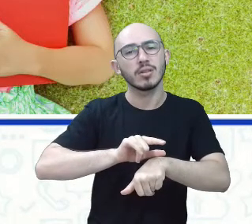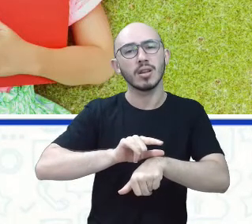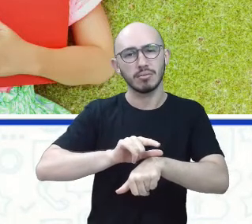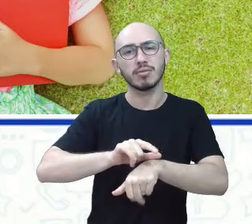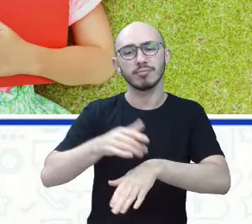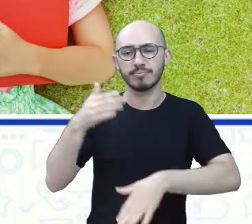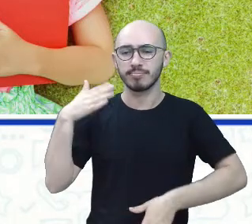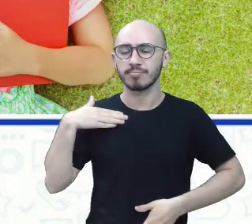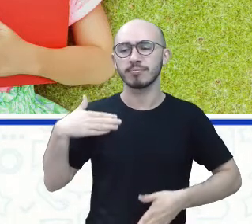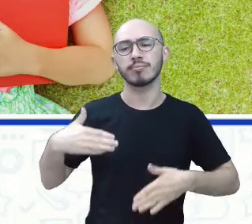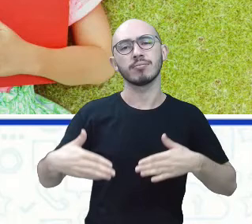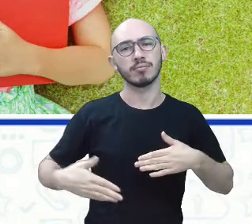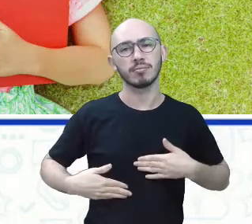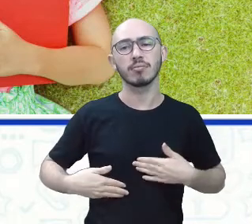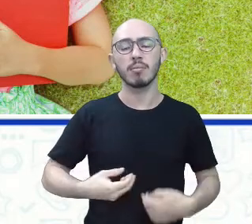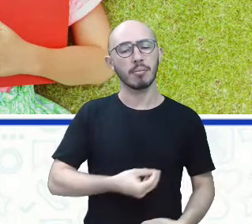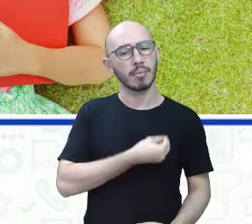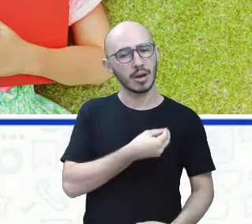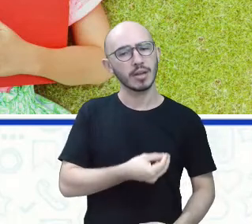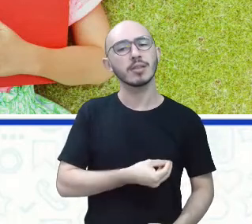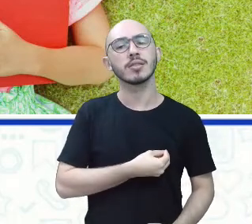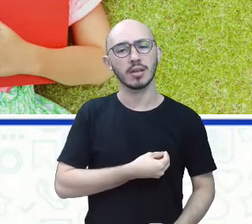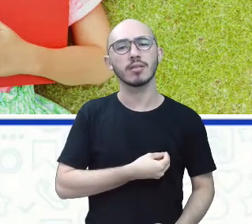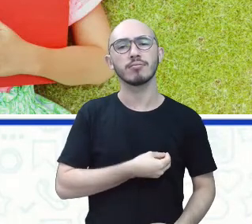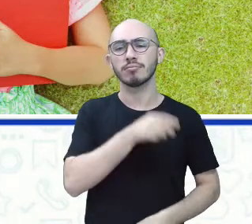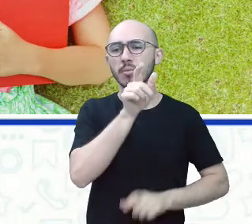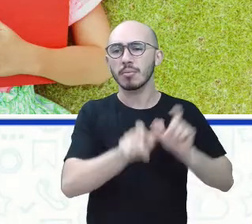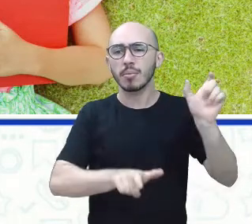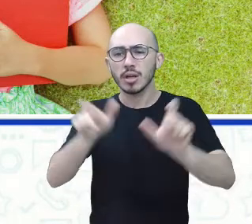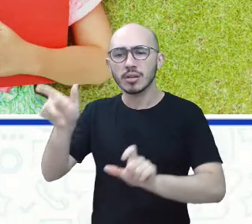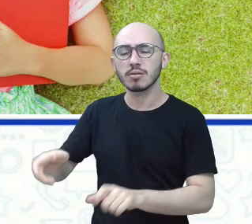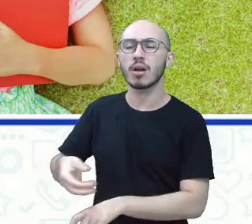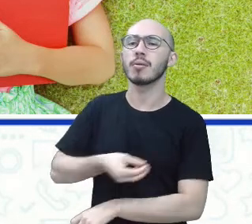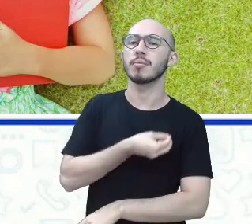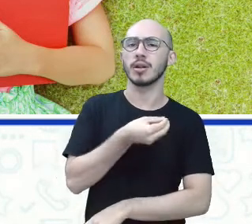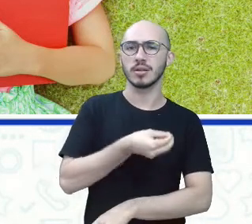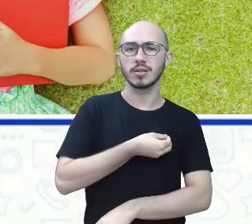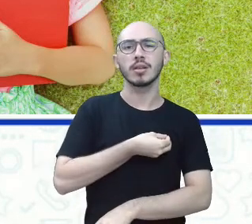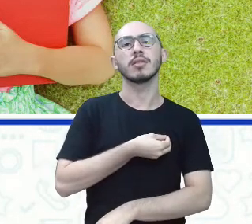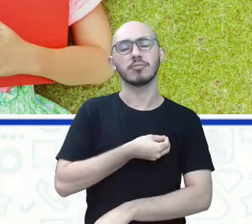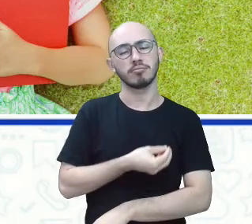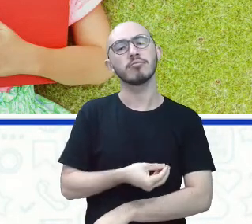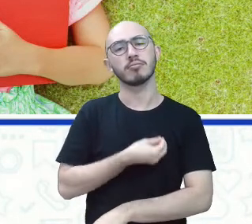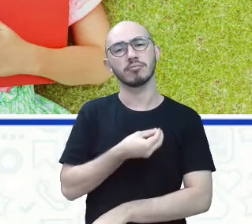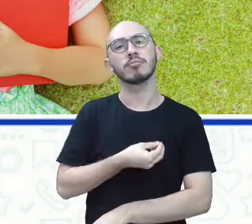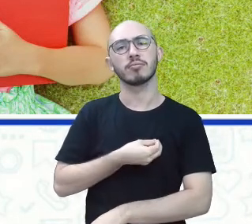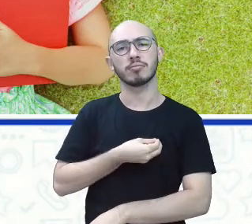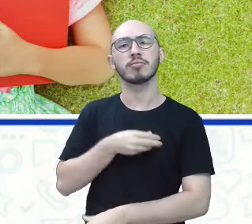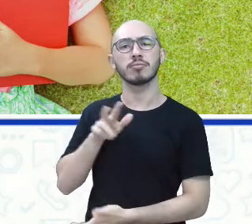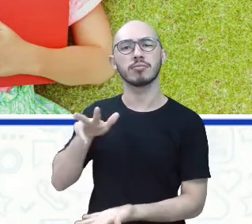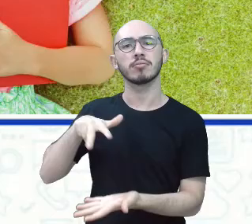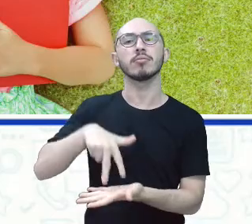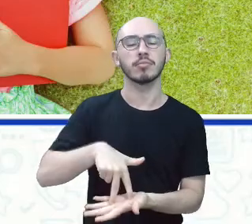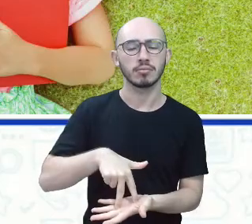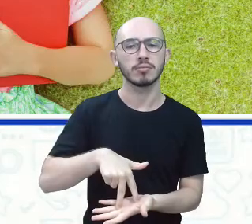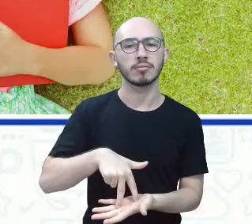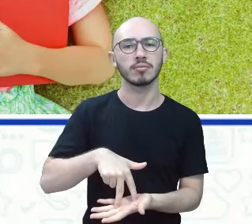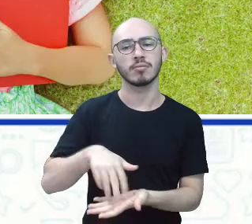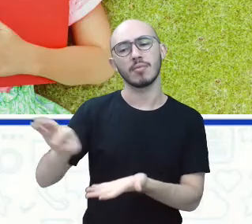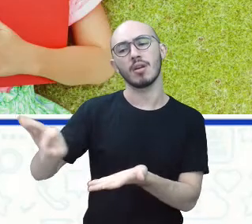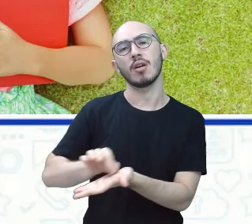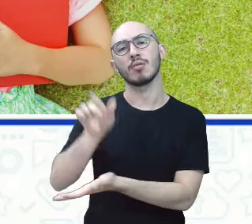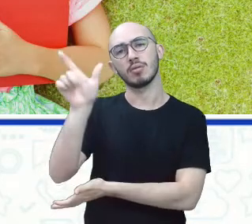matéria, o tempo presente, os homens presentes, a vida presente. Carlos Drummond de